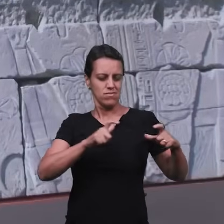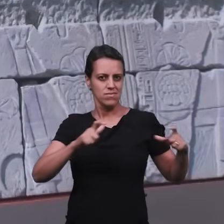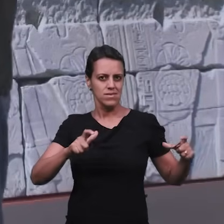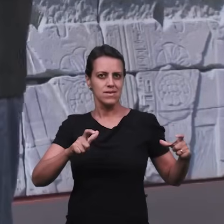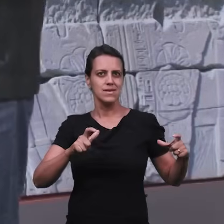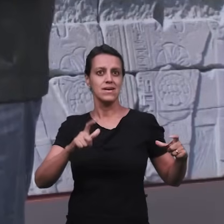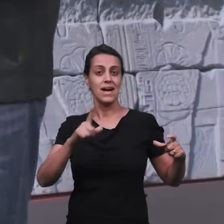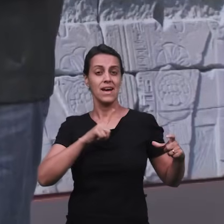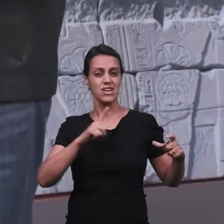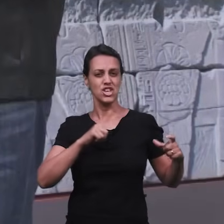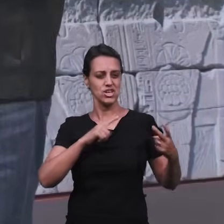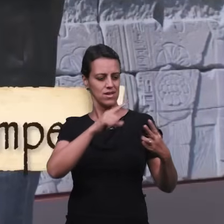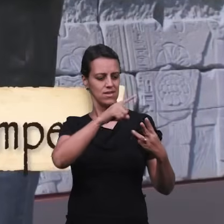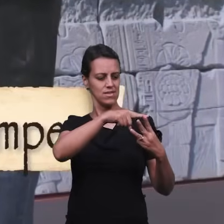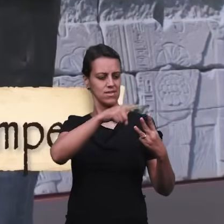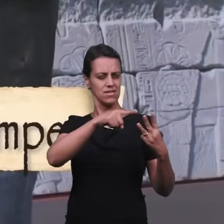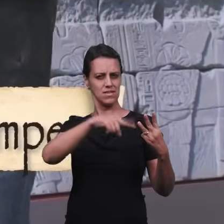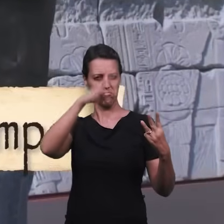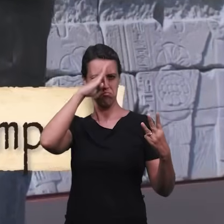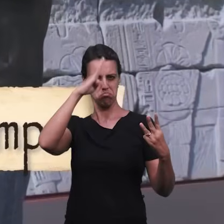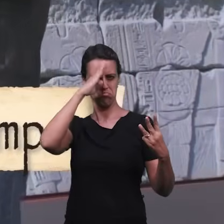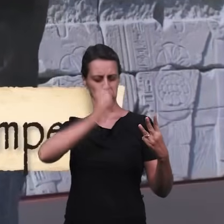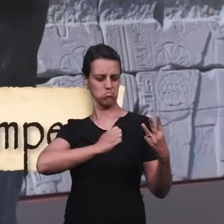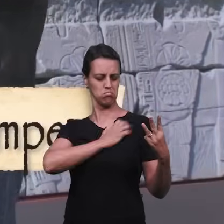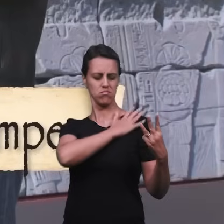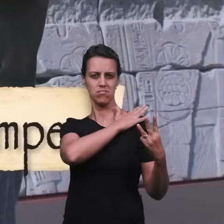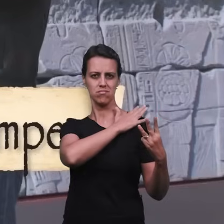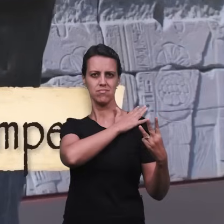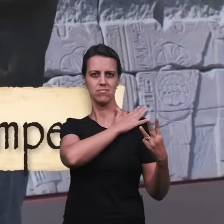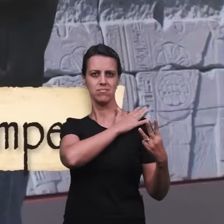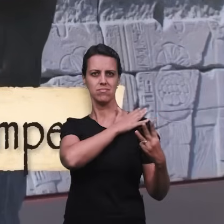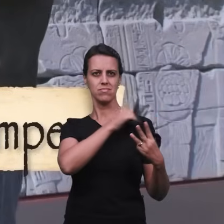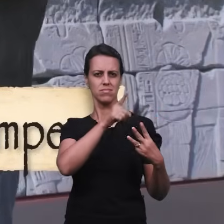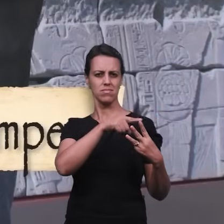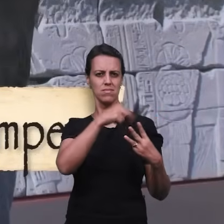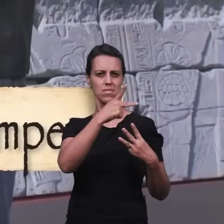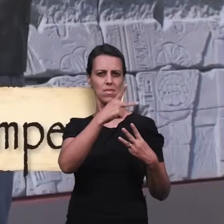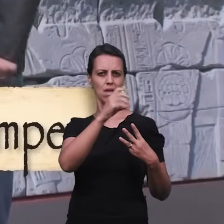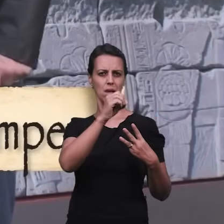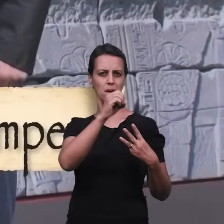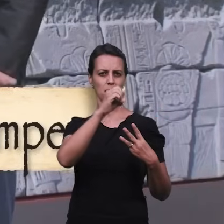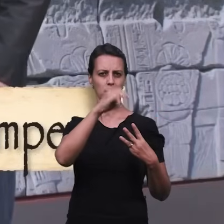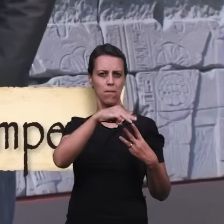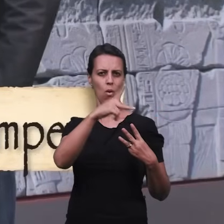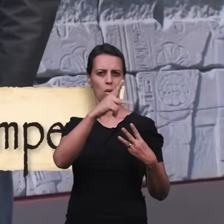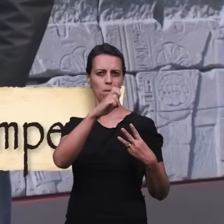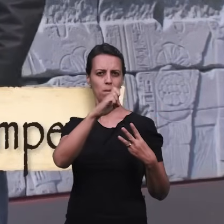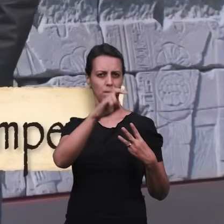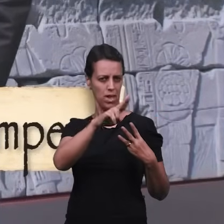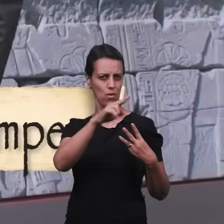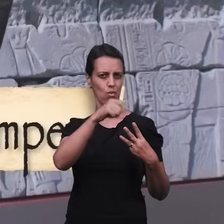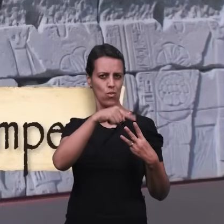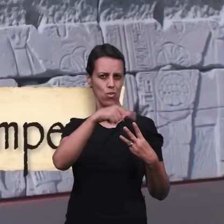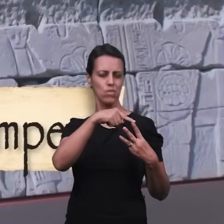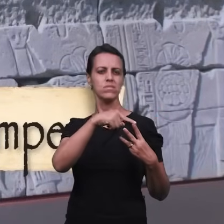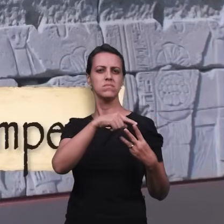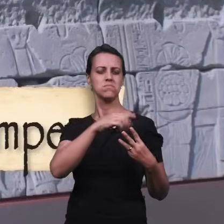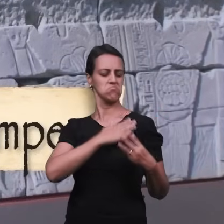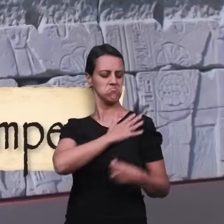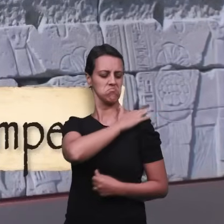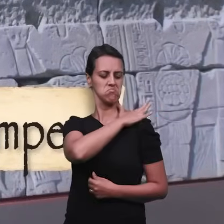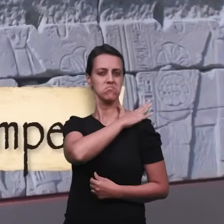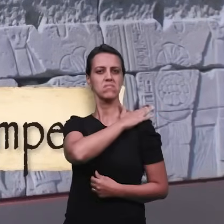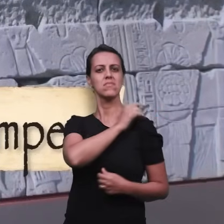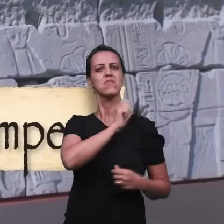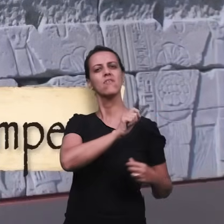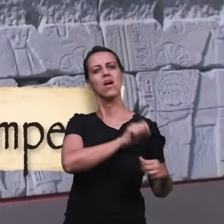3 comandantes romanos. Um deles era Pompeu. Pompeu veio e